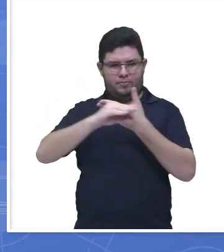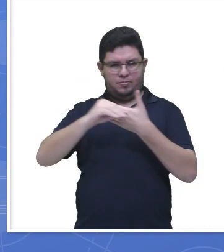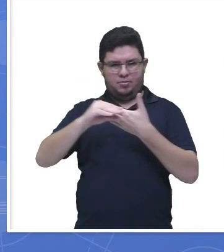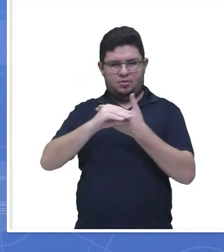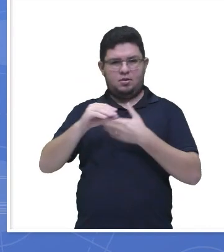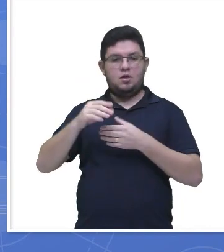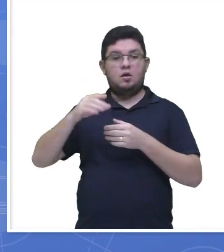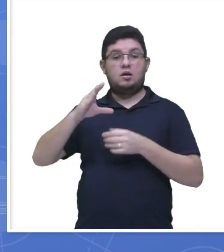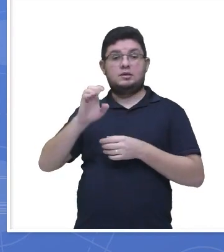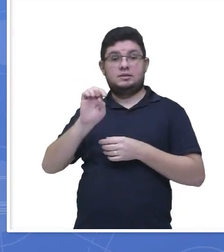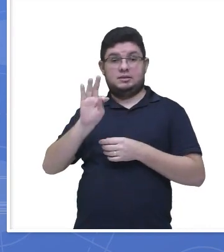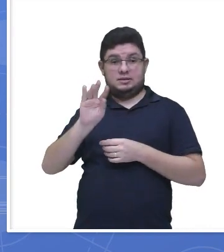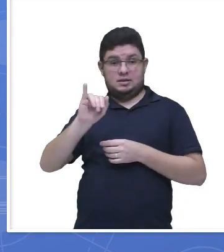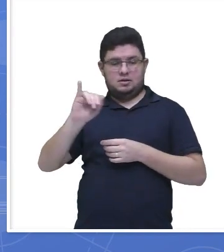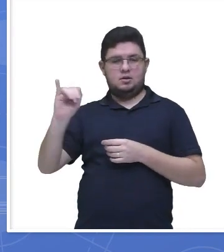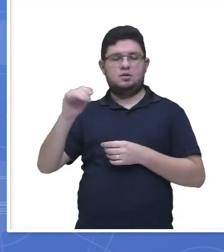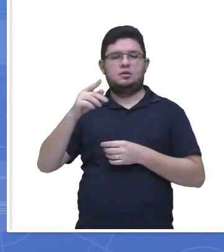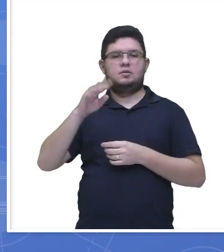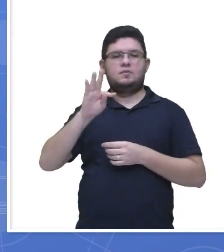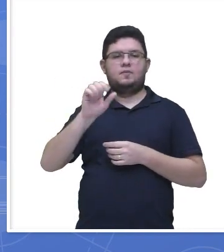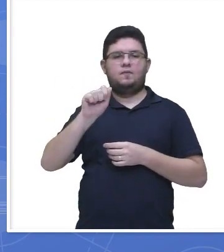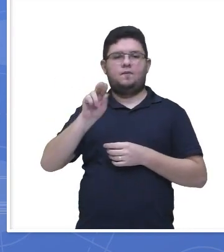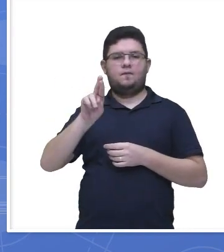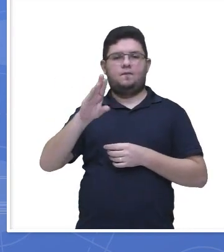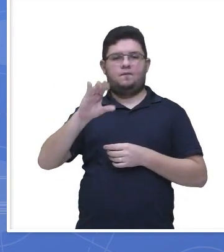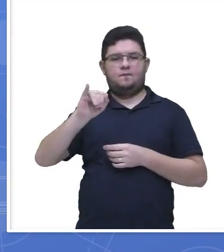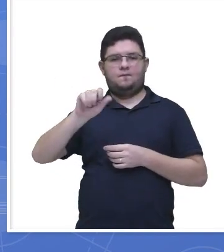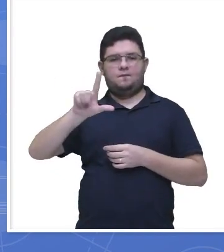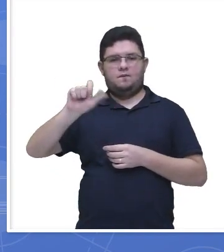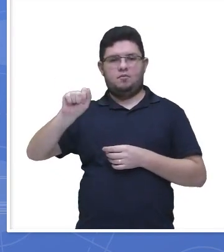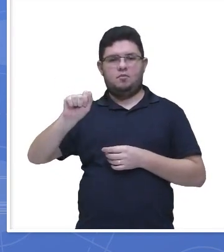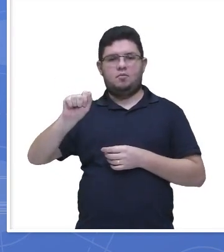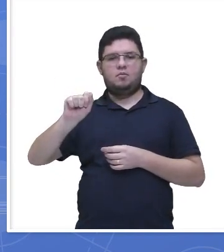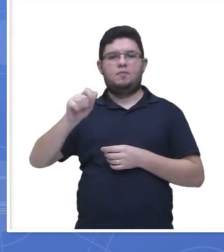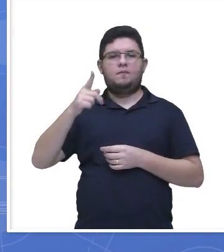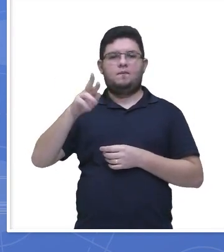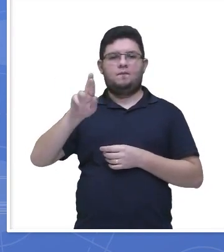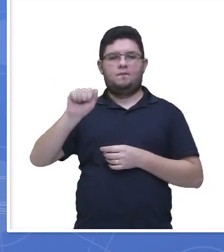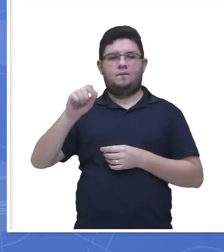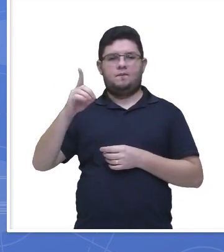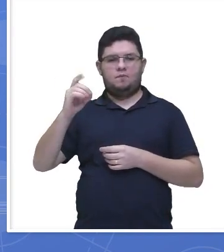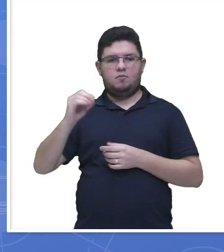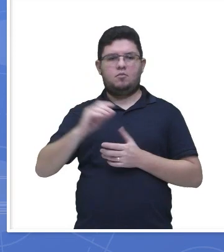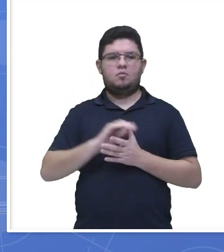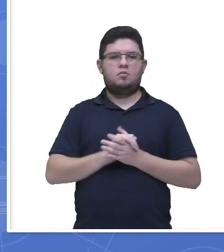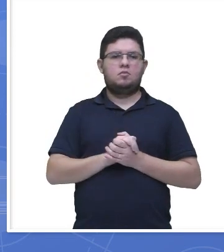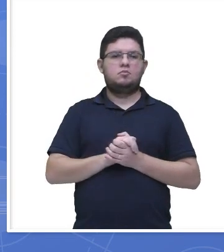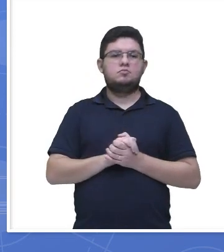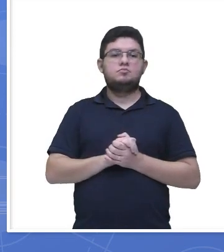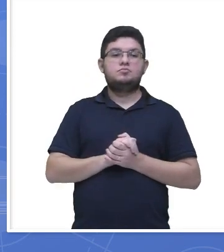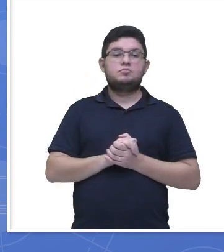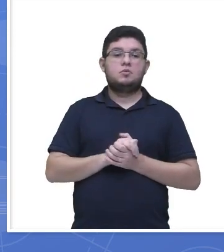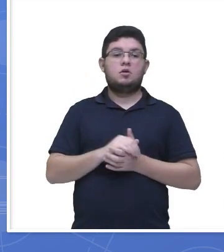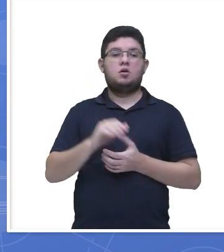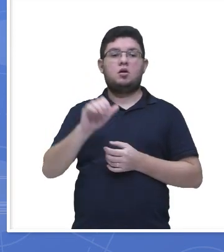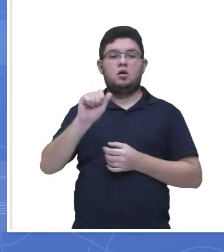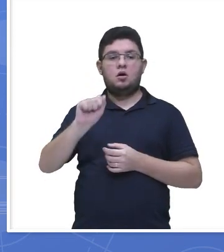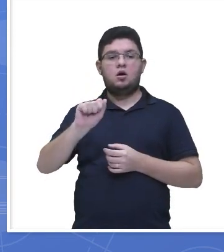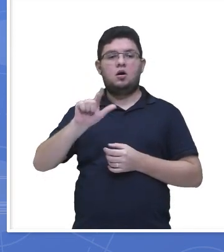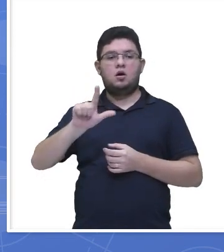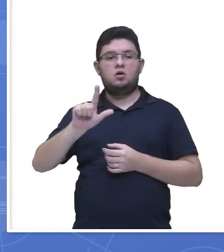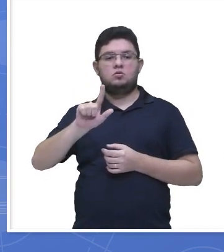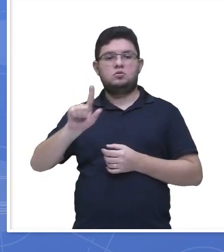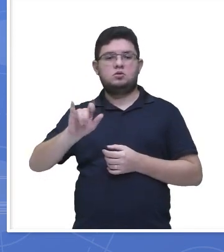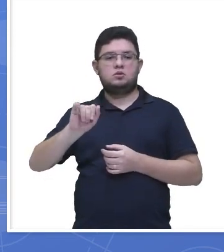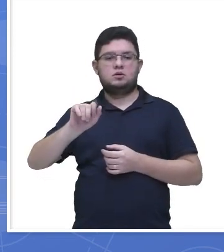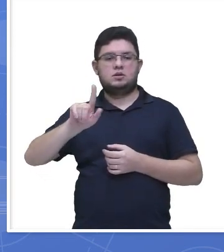Humaitá. Nós temos também alguma... Alzilene falou que é a letra D, né? Então, é dos dados empíricos construídos pela